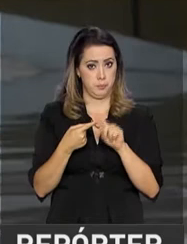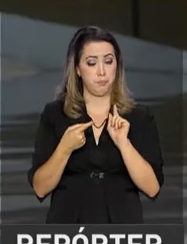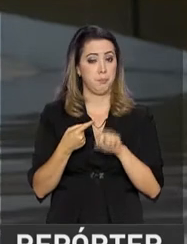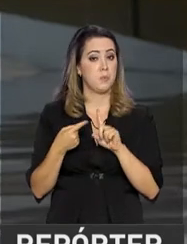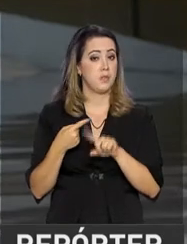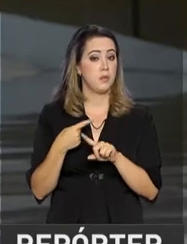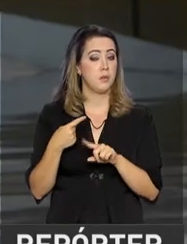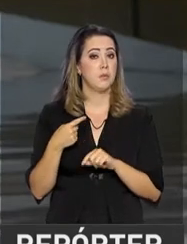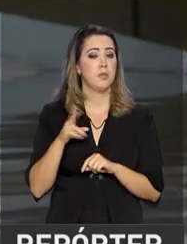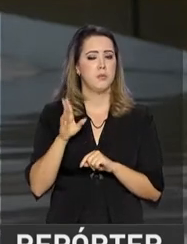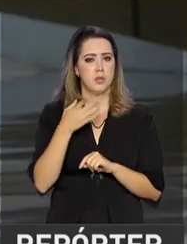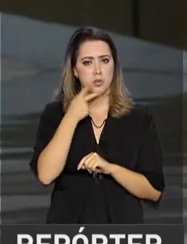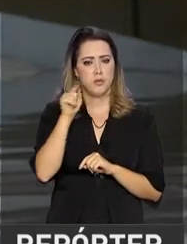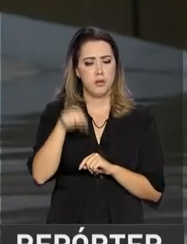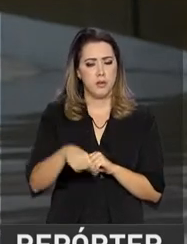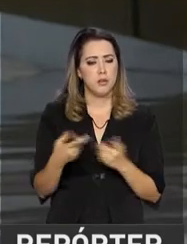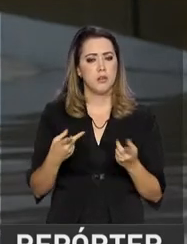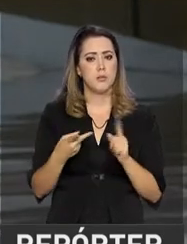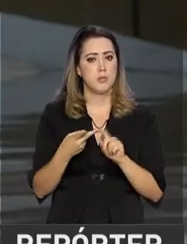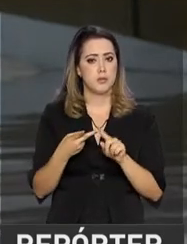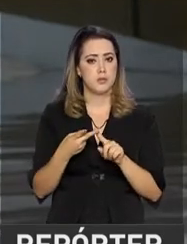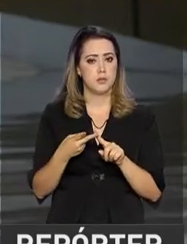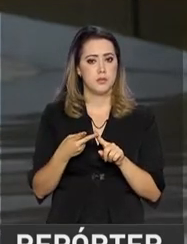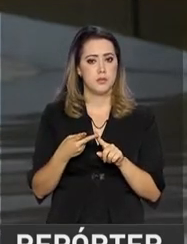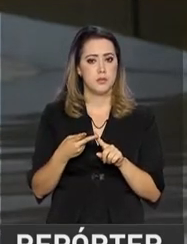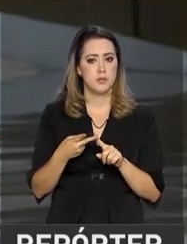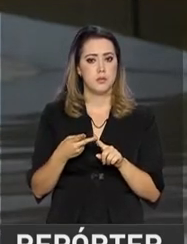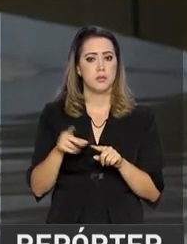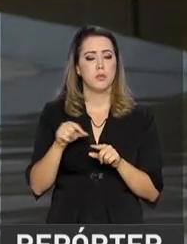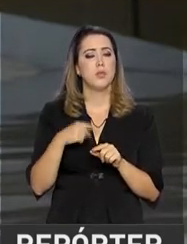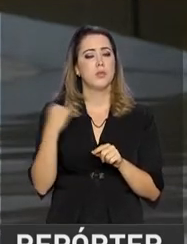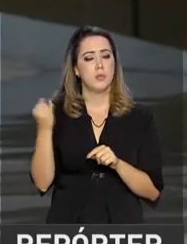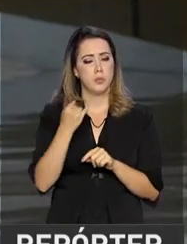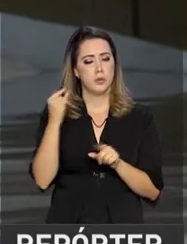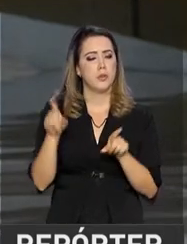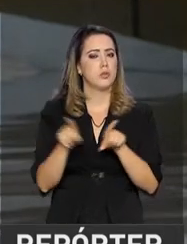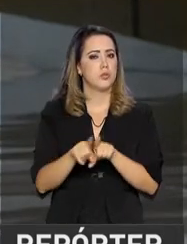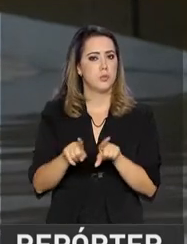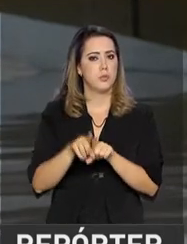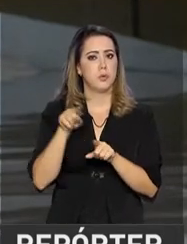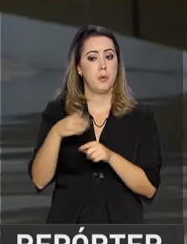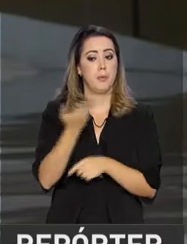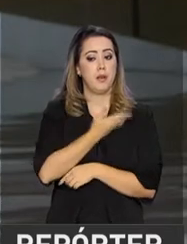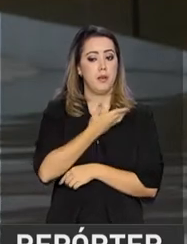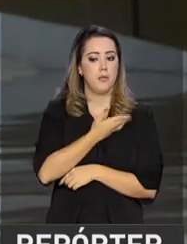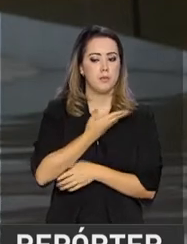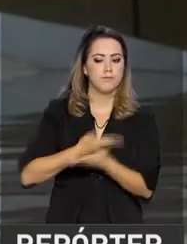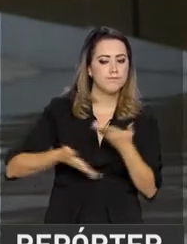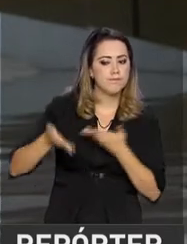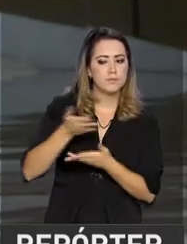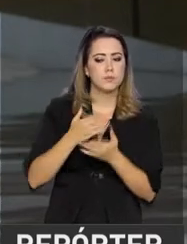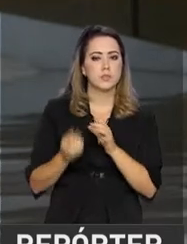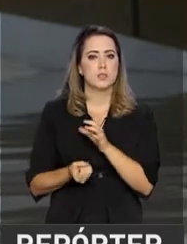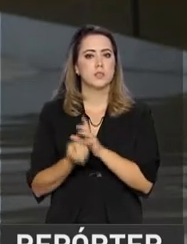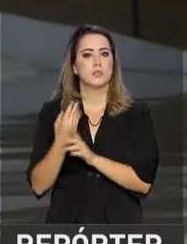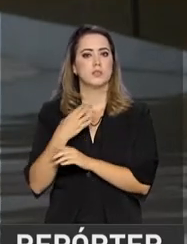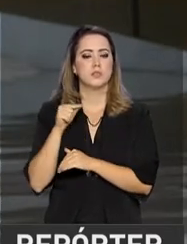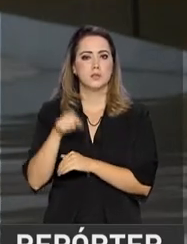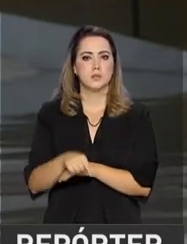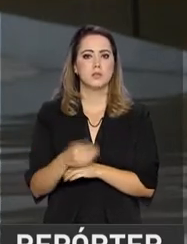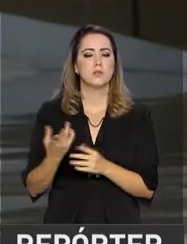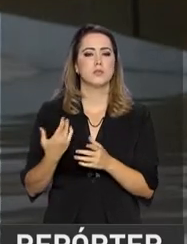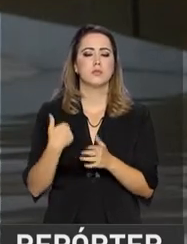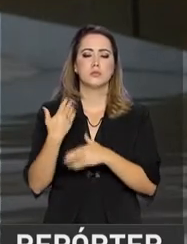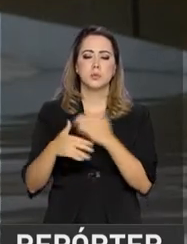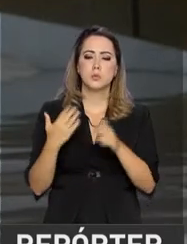razões a que já aludi, mas em segundo lugar, e não menos importante, pela amizade fraternal que surgiu ao longo desse